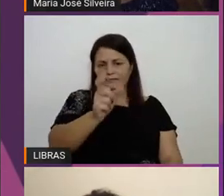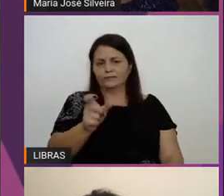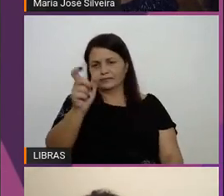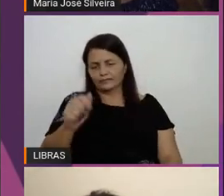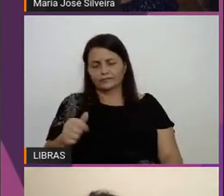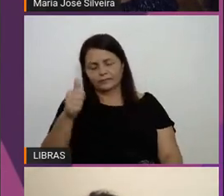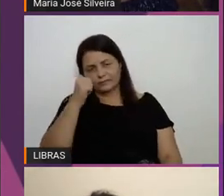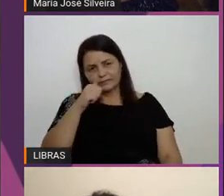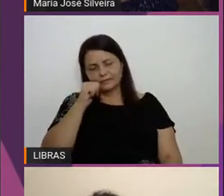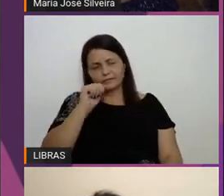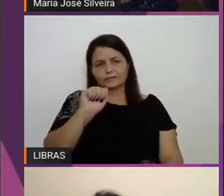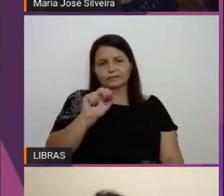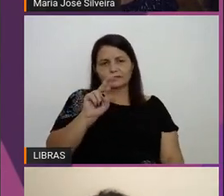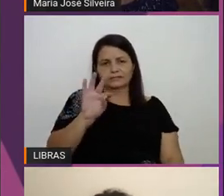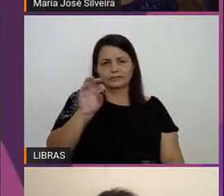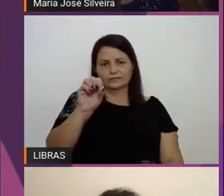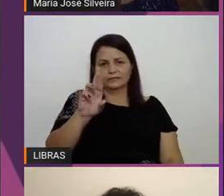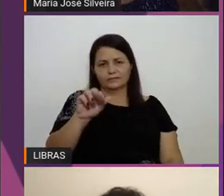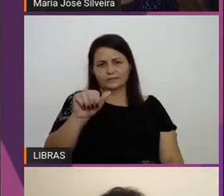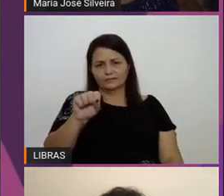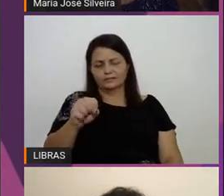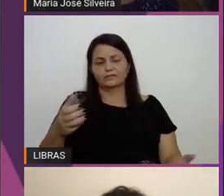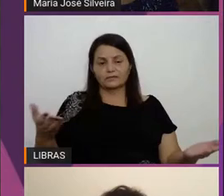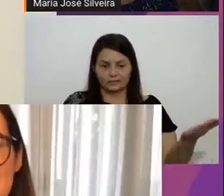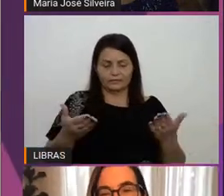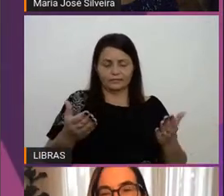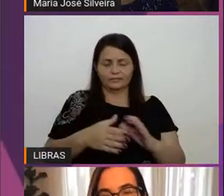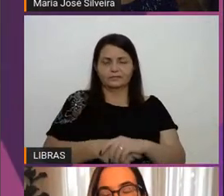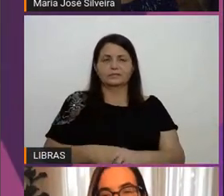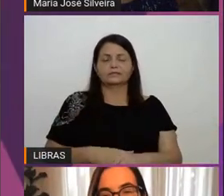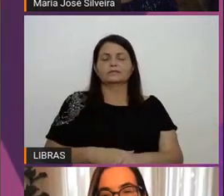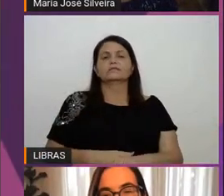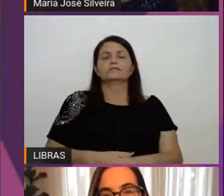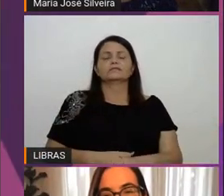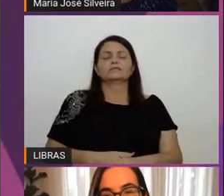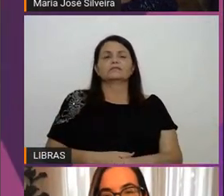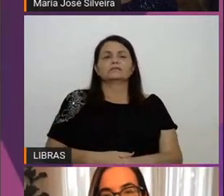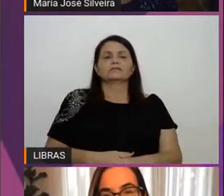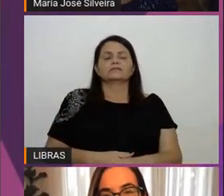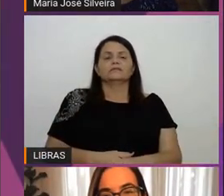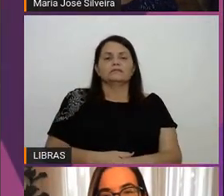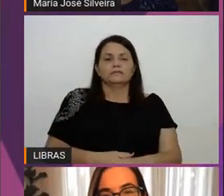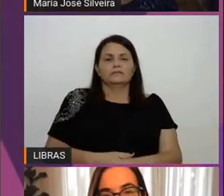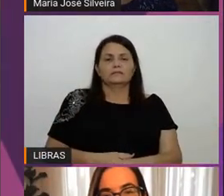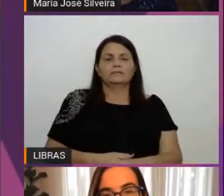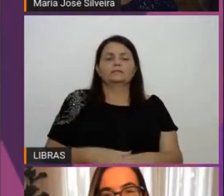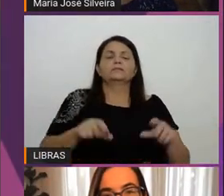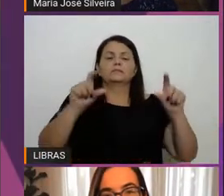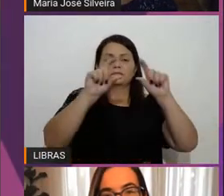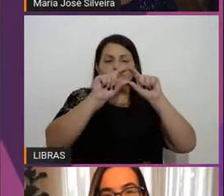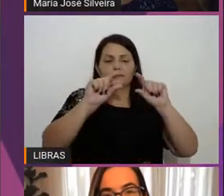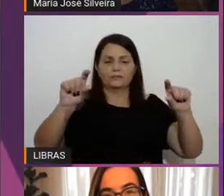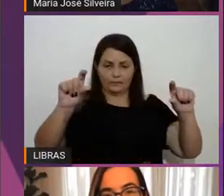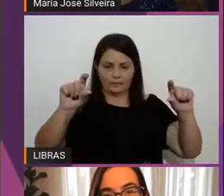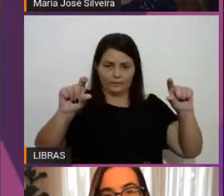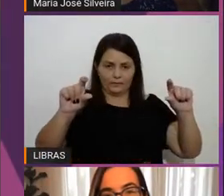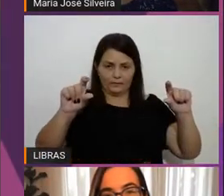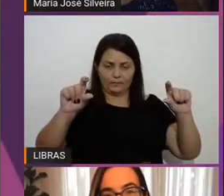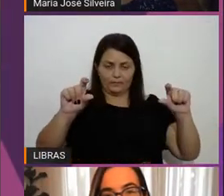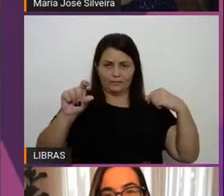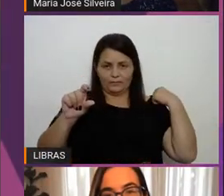Repassa para ela não aceita é um trechinho do